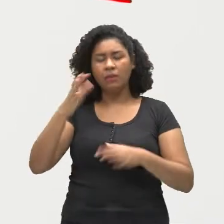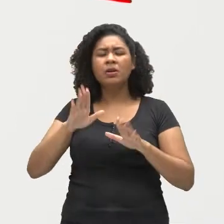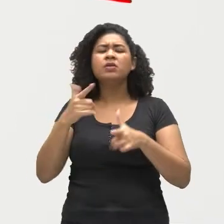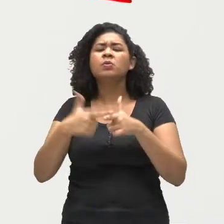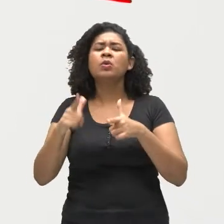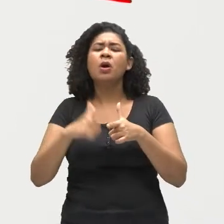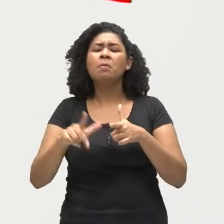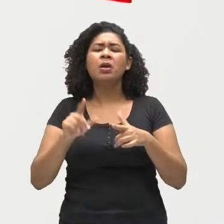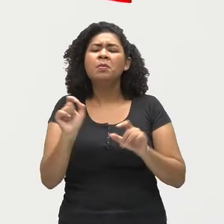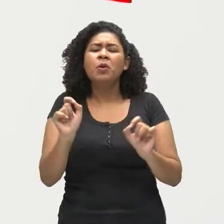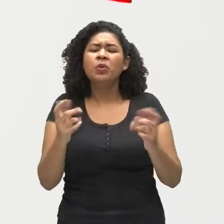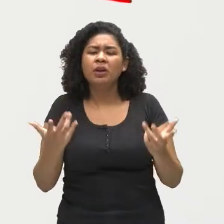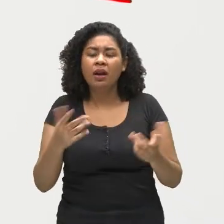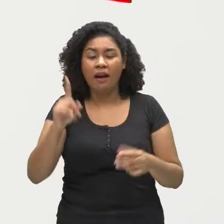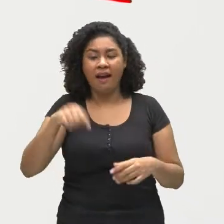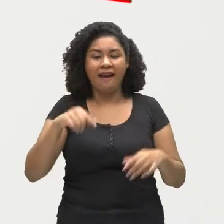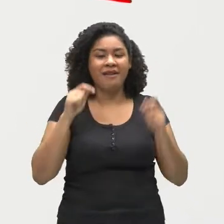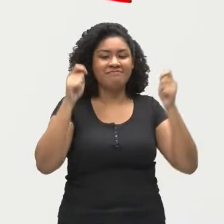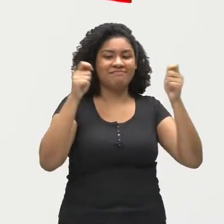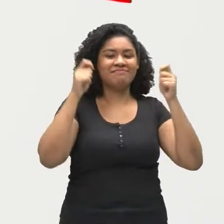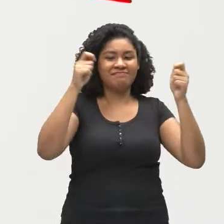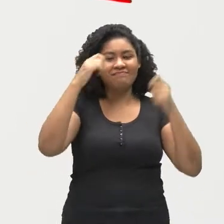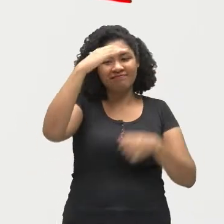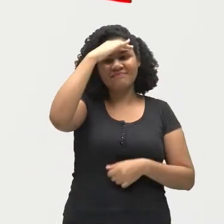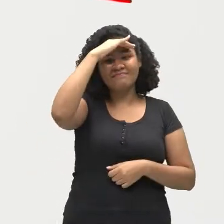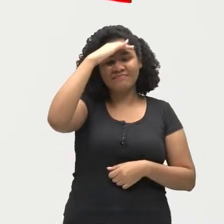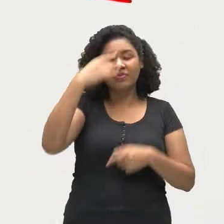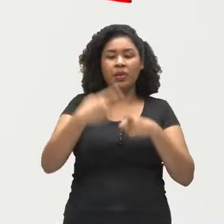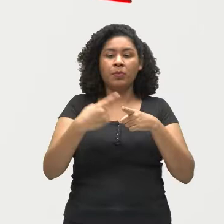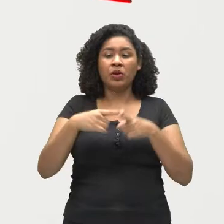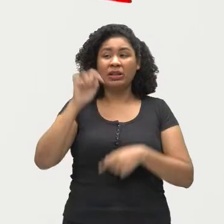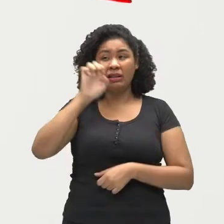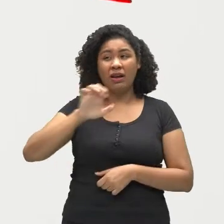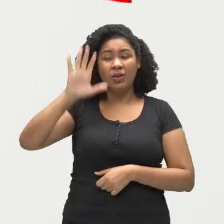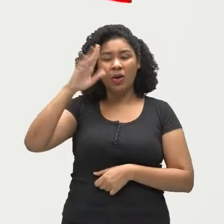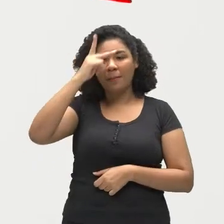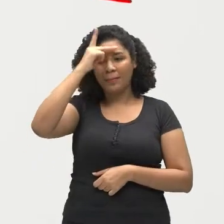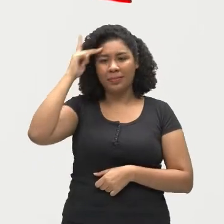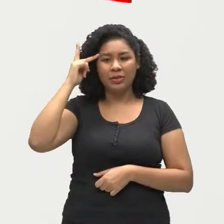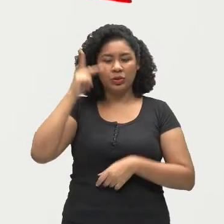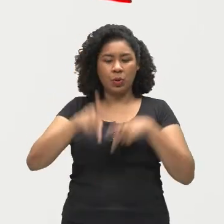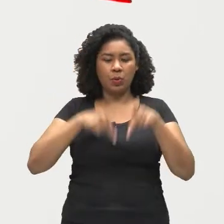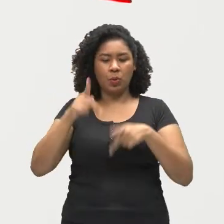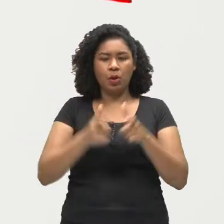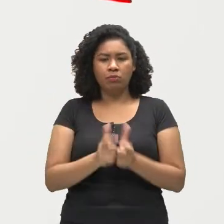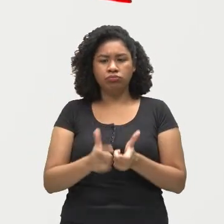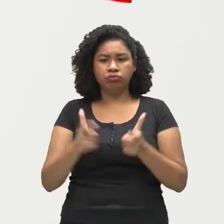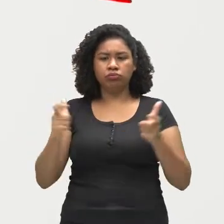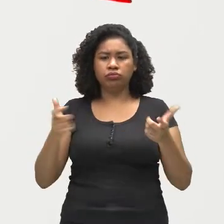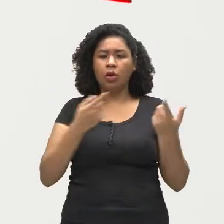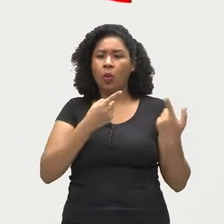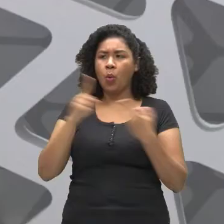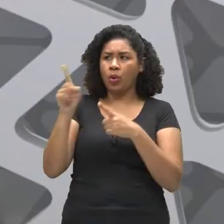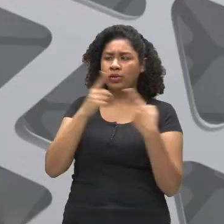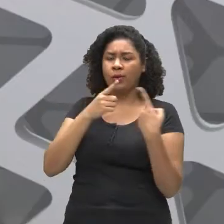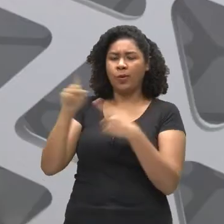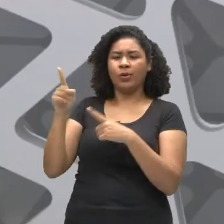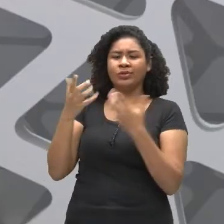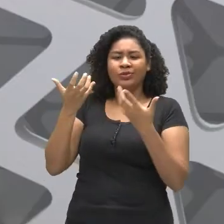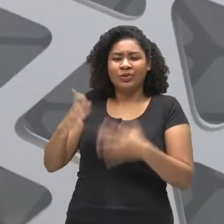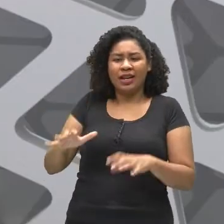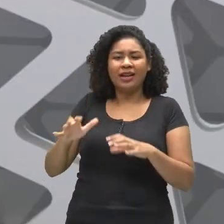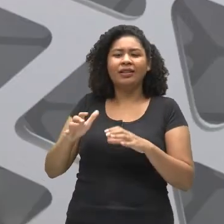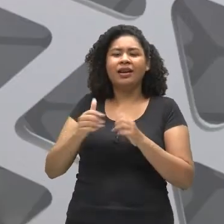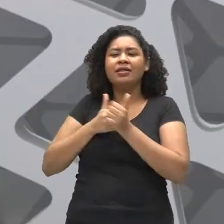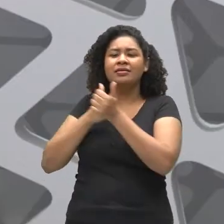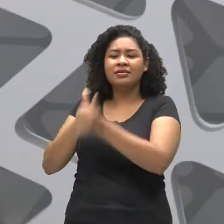Protestante. O grande número de pessoas na Europa que estavam ali agora decididos a deixarem de ser católicos e seguirem uma